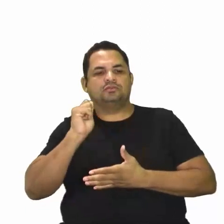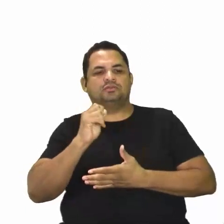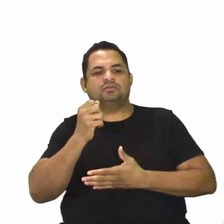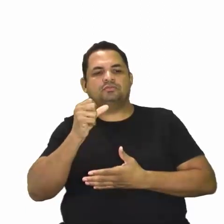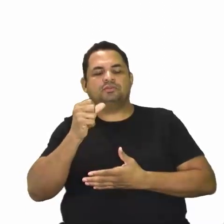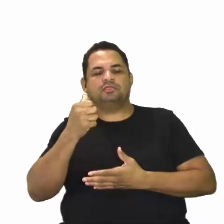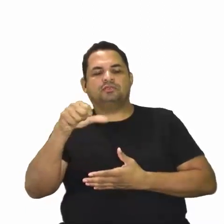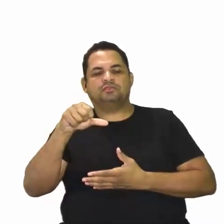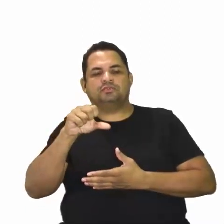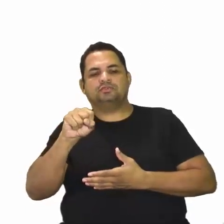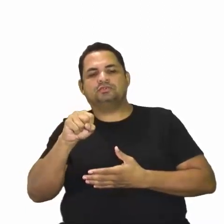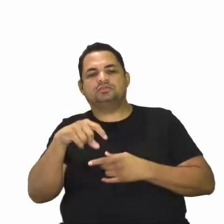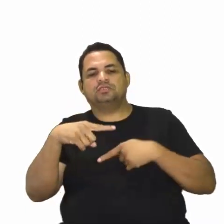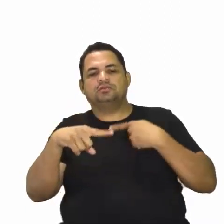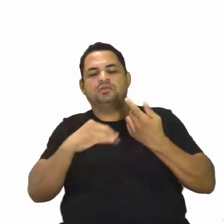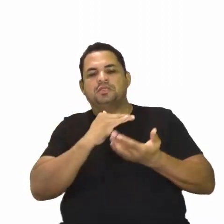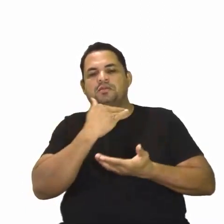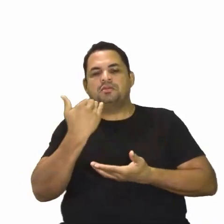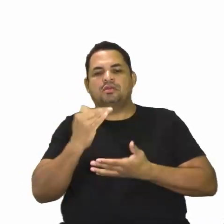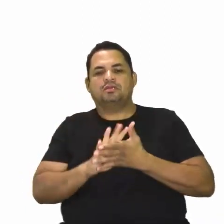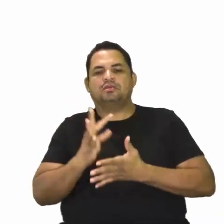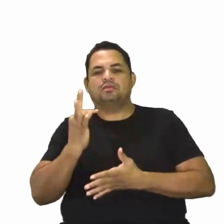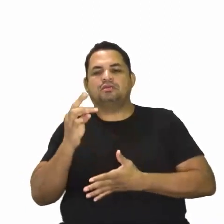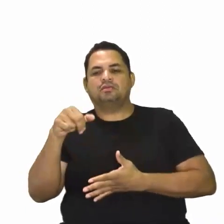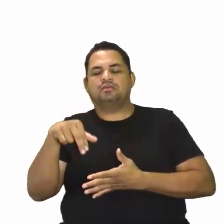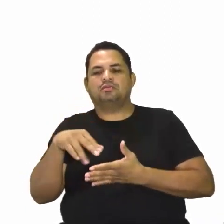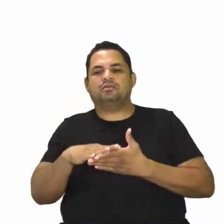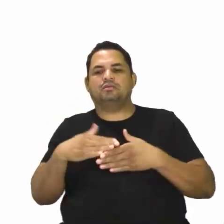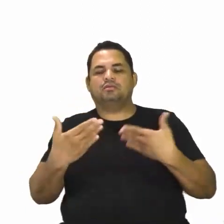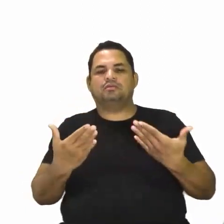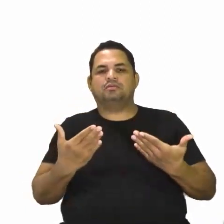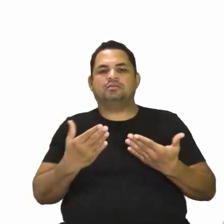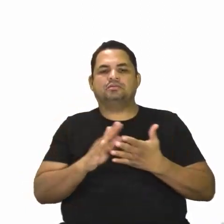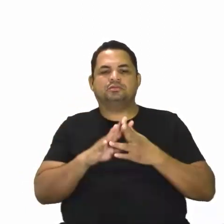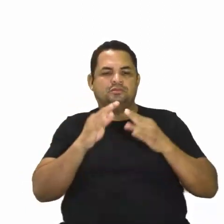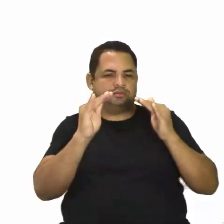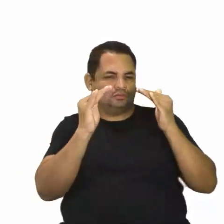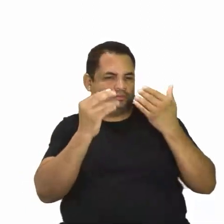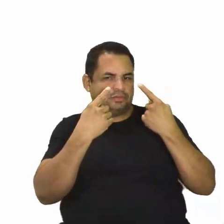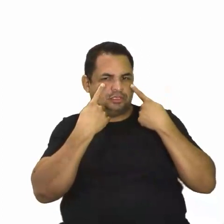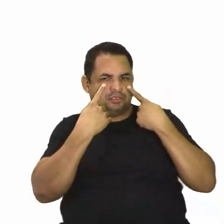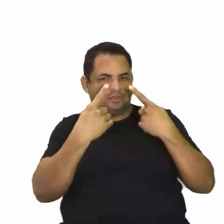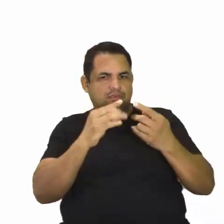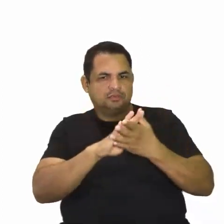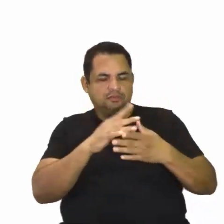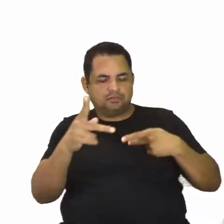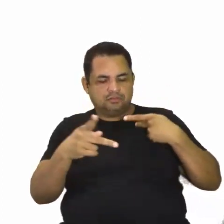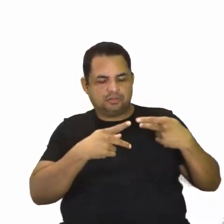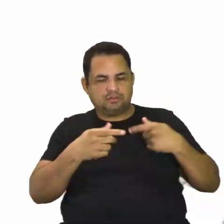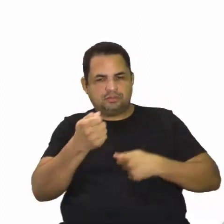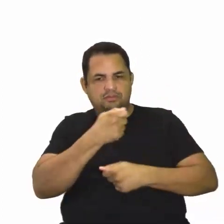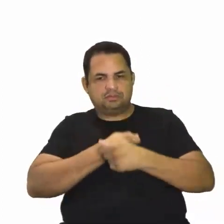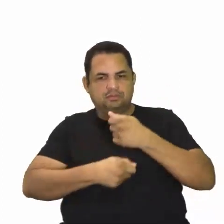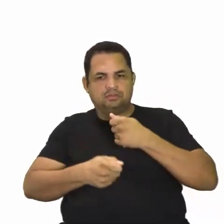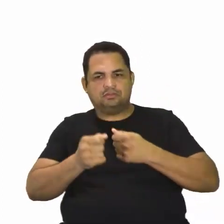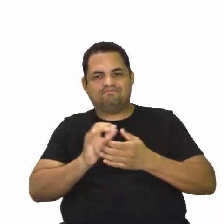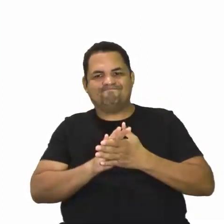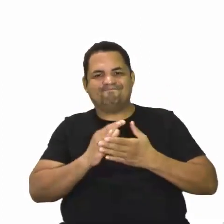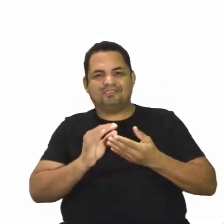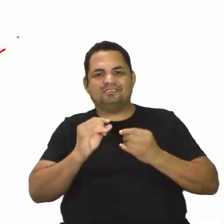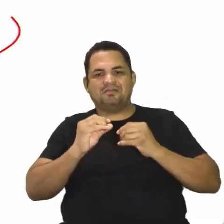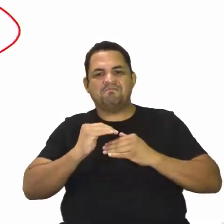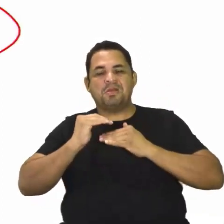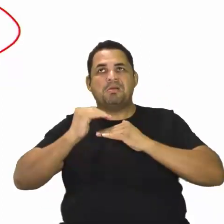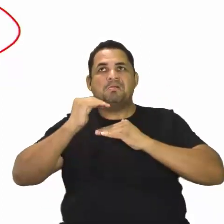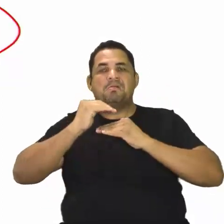de Tancredo Neves, o governo de José Sarney, vamos observar vários programas econômicos, mas que